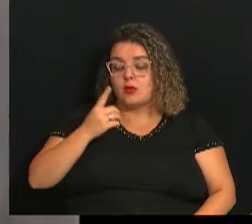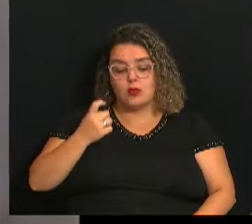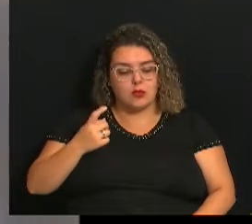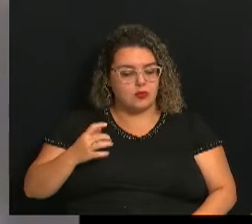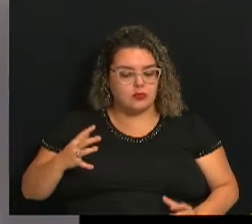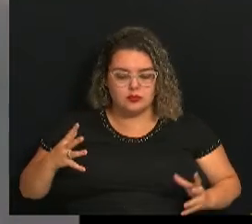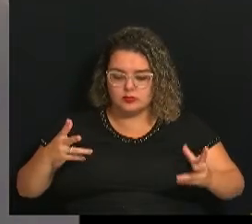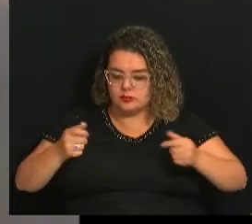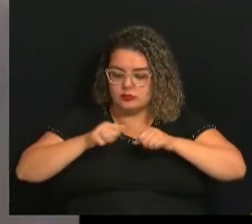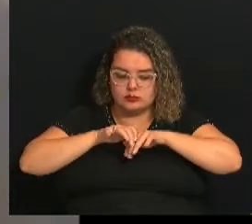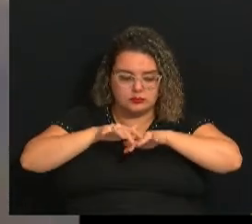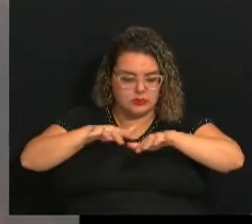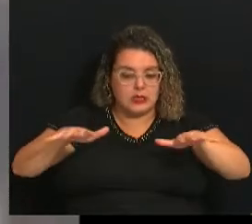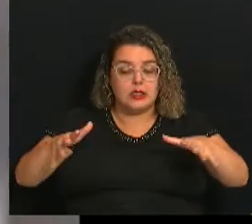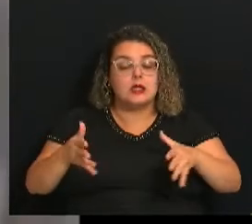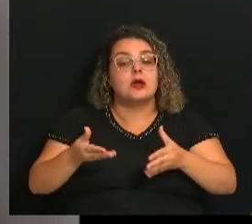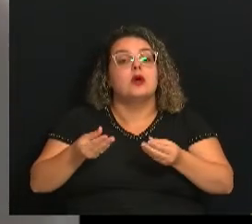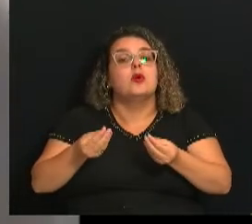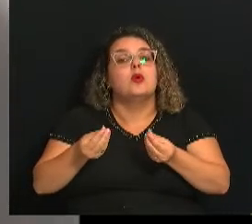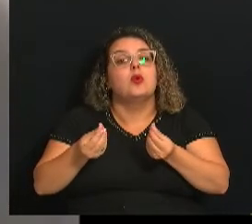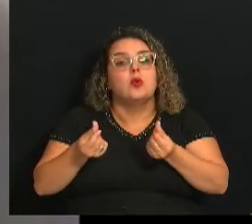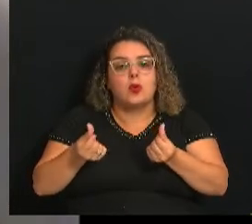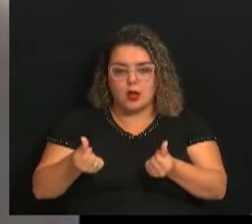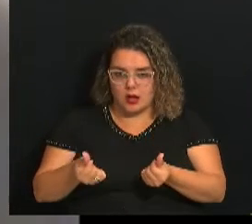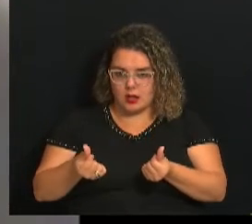e de qualidade, né?